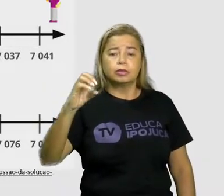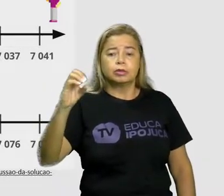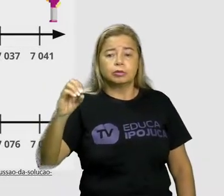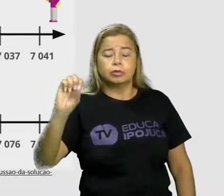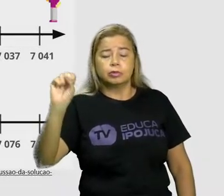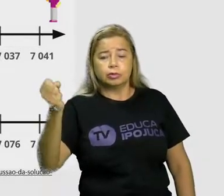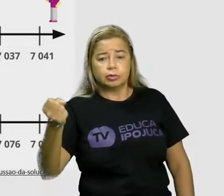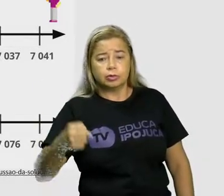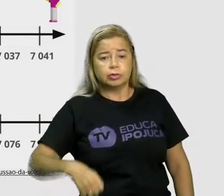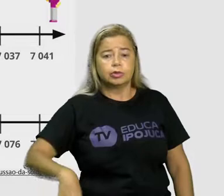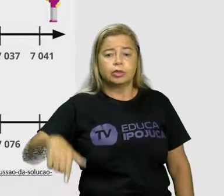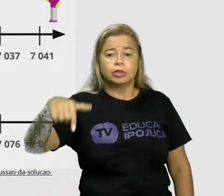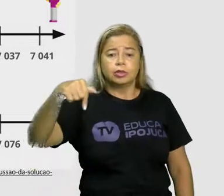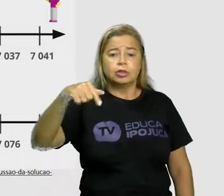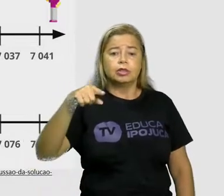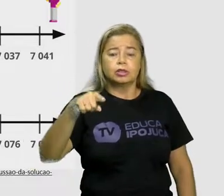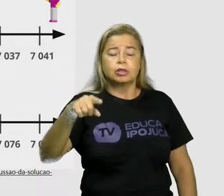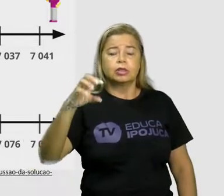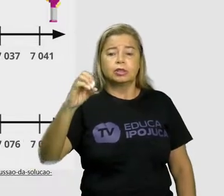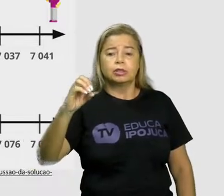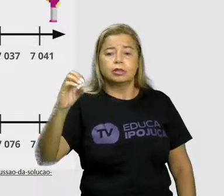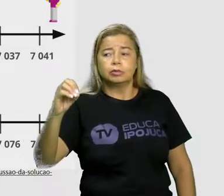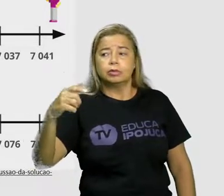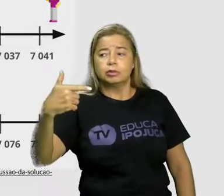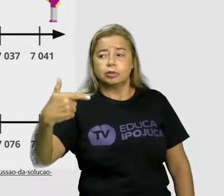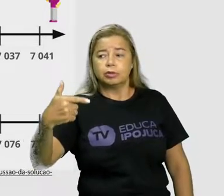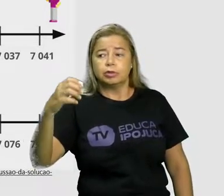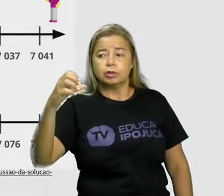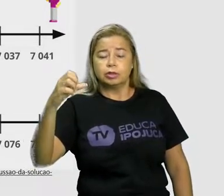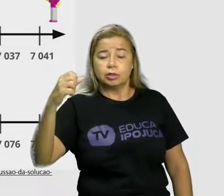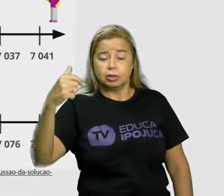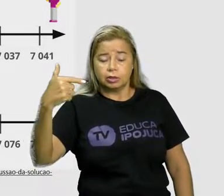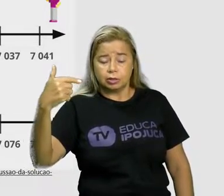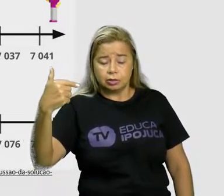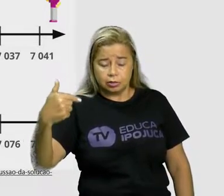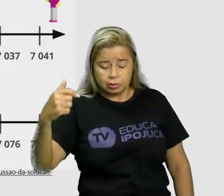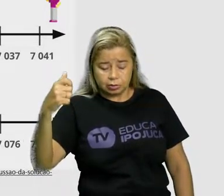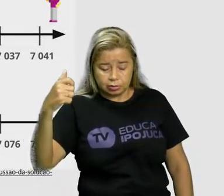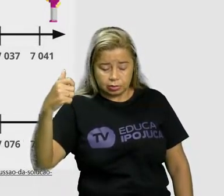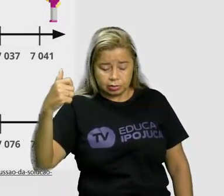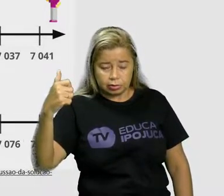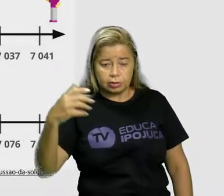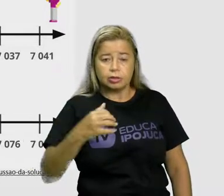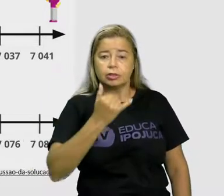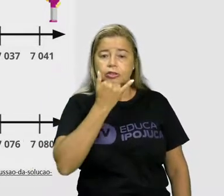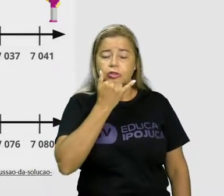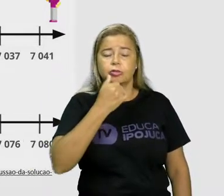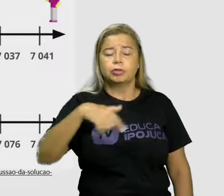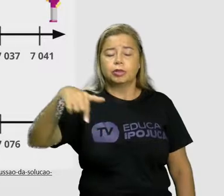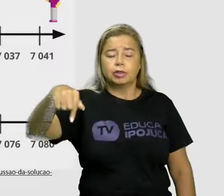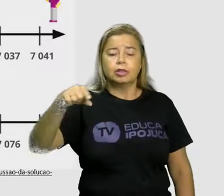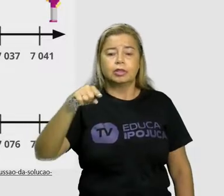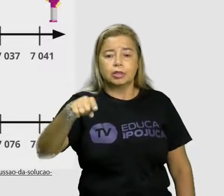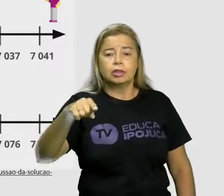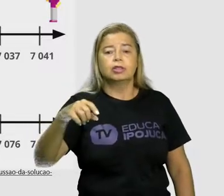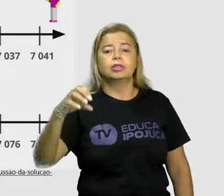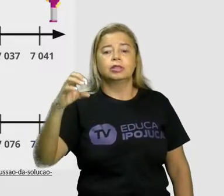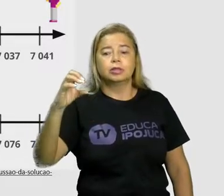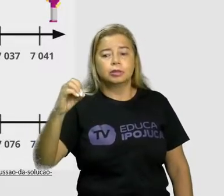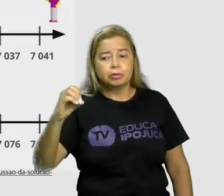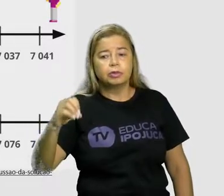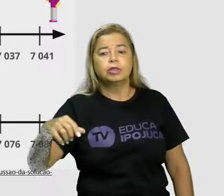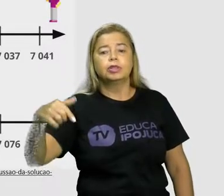7.012, 16 e vá observando aí os números até terminar. Vamos vendo,